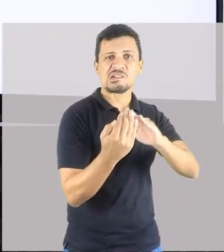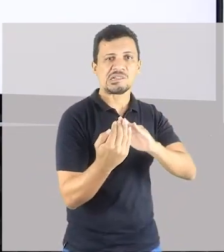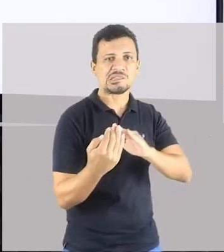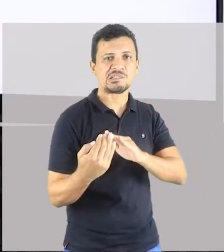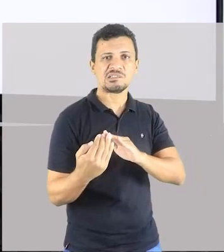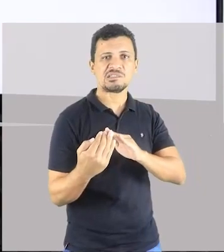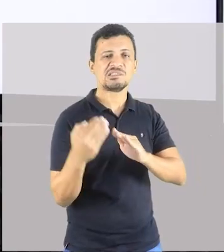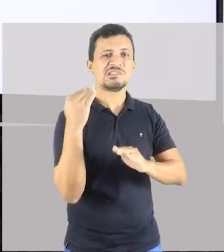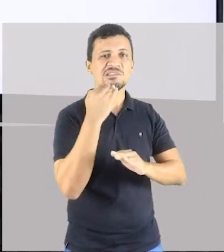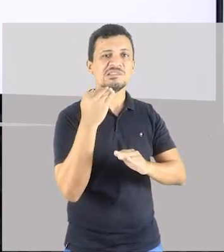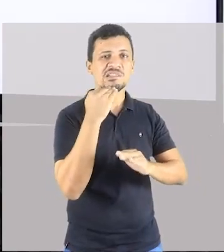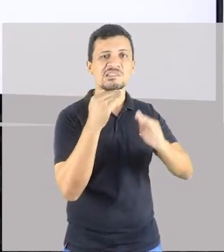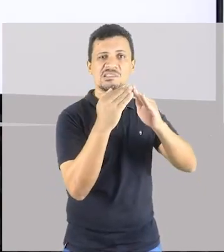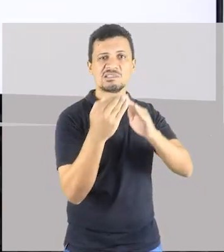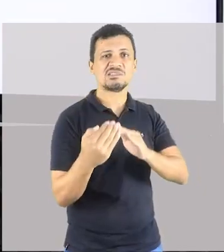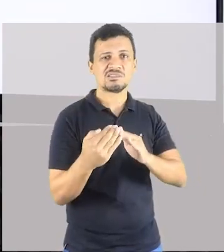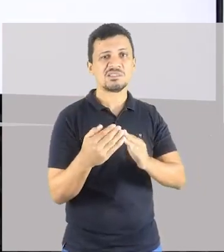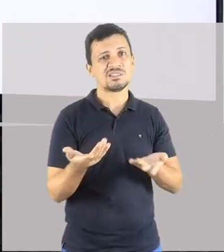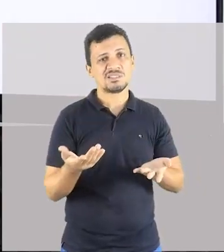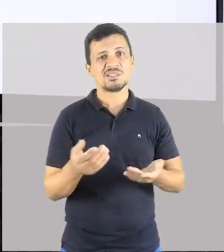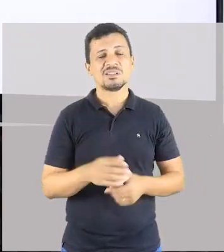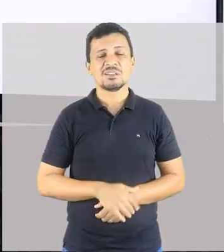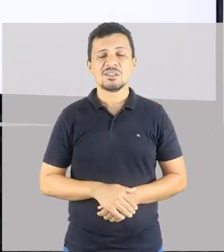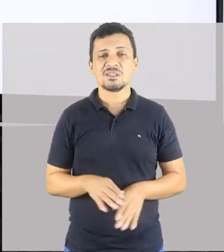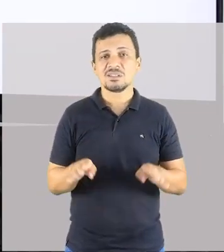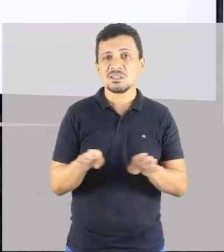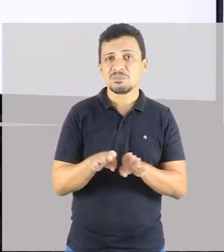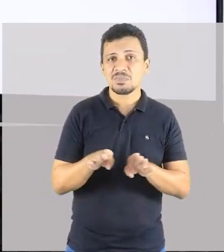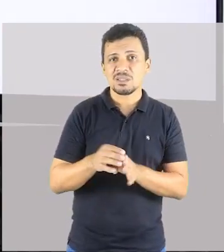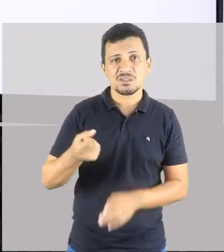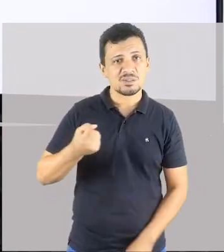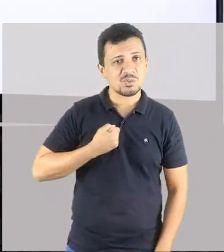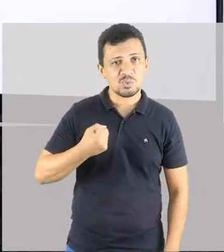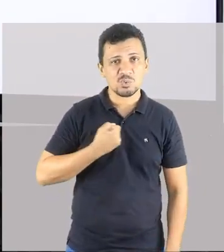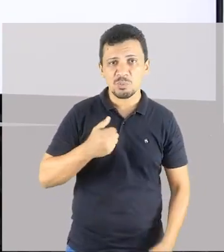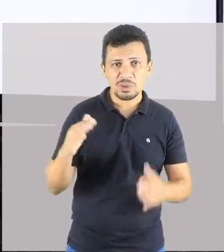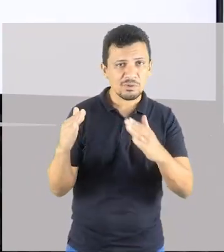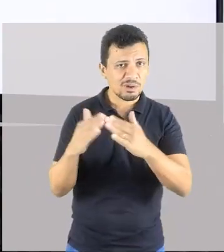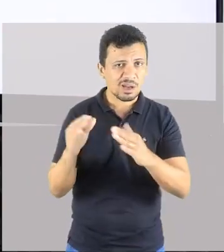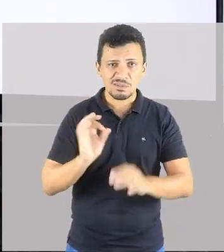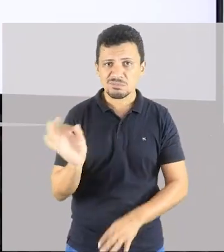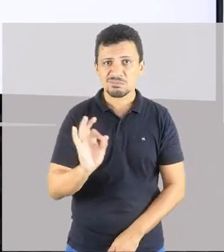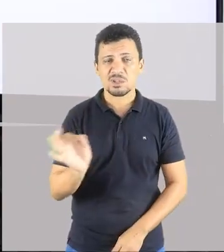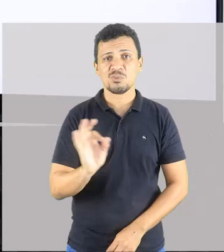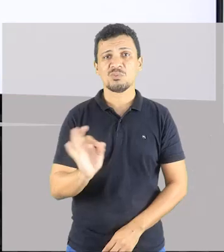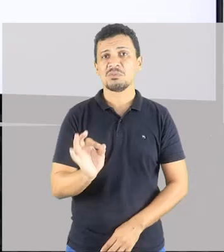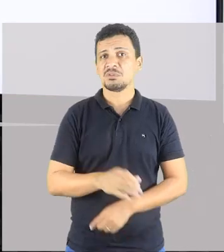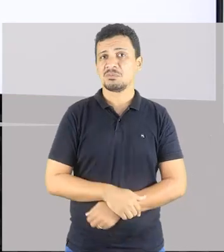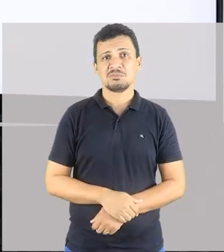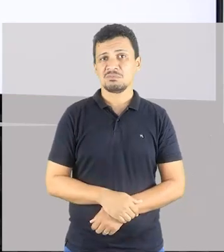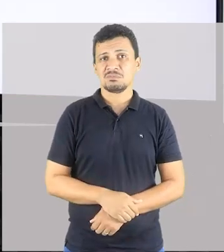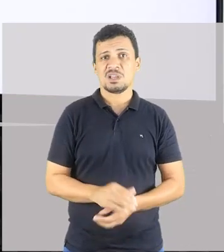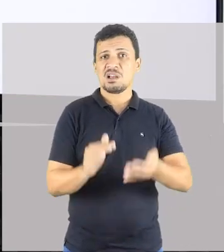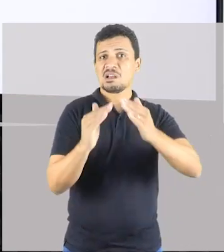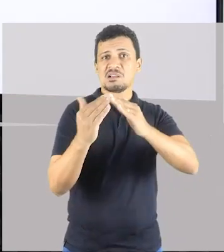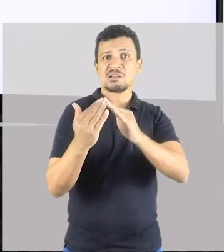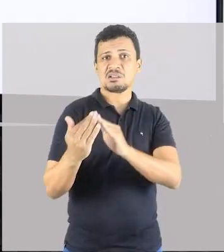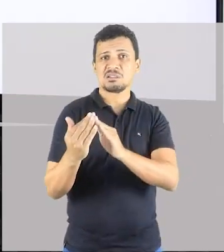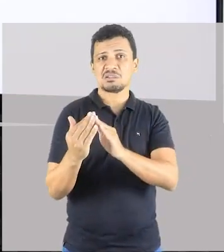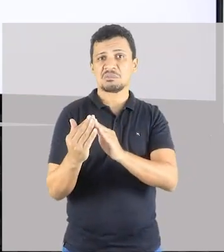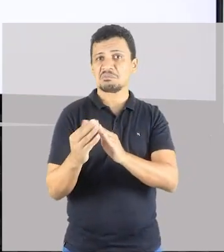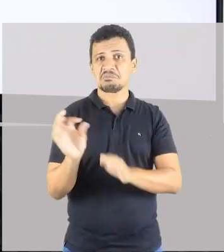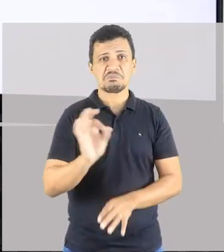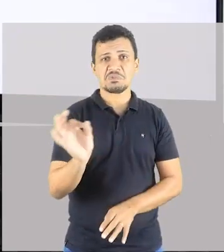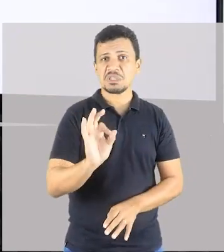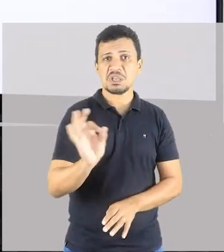condição socioeconômica dele era ruim. E detalhe, sem número. Então esse sem número é porque ele não tinha nem uma identificação,